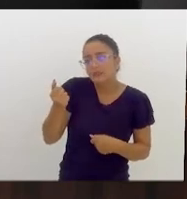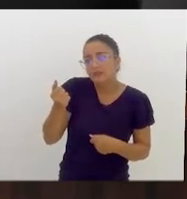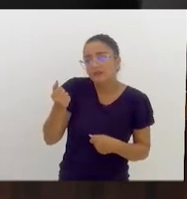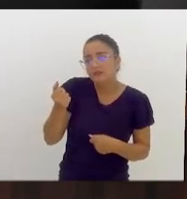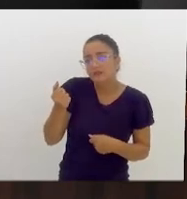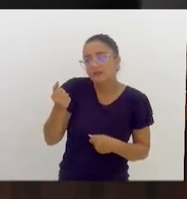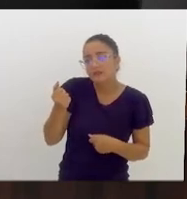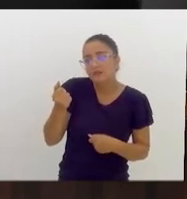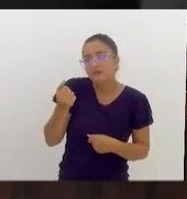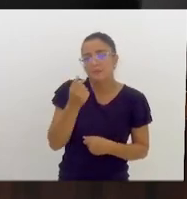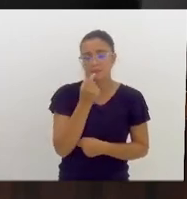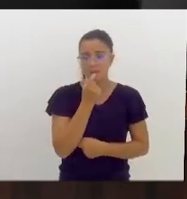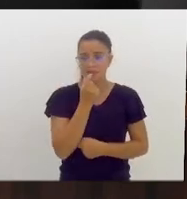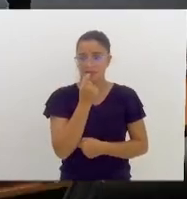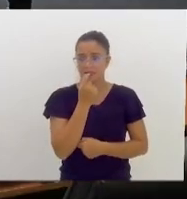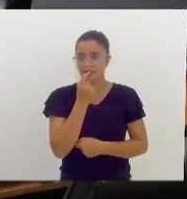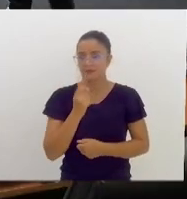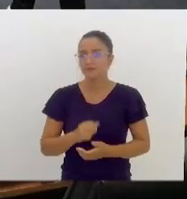Rosenberg vai ajudar.